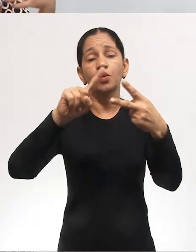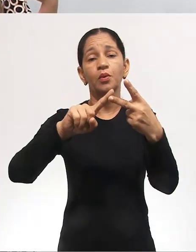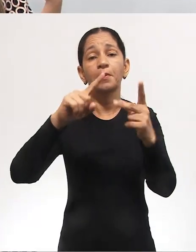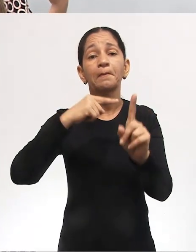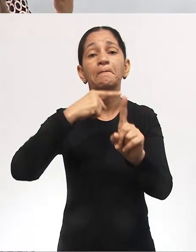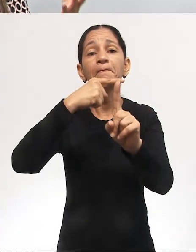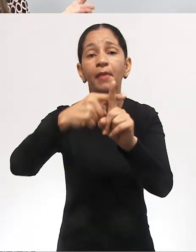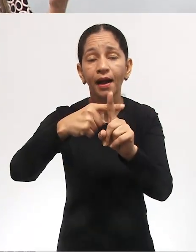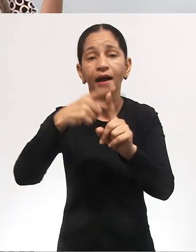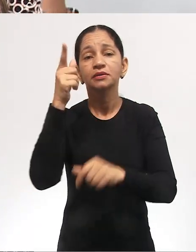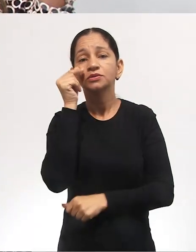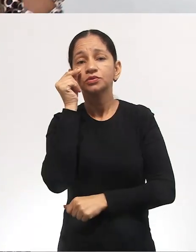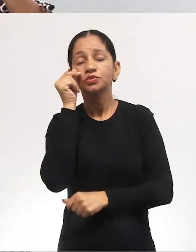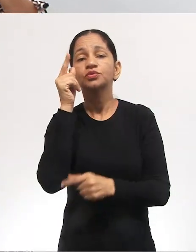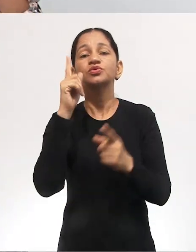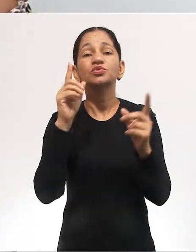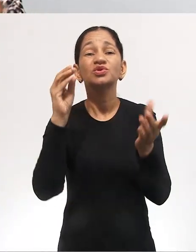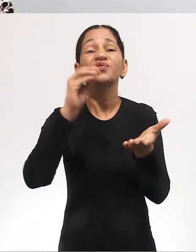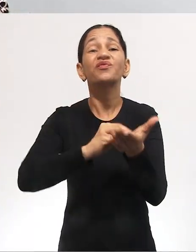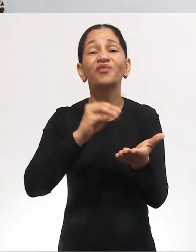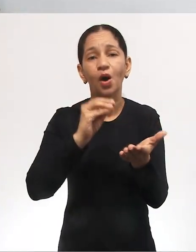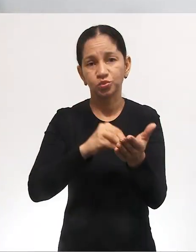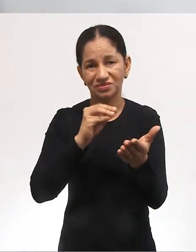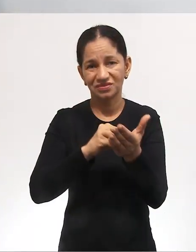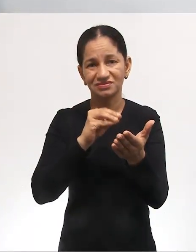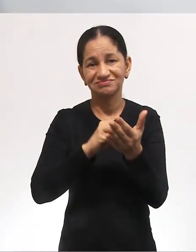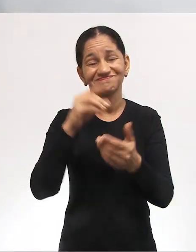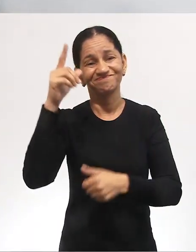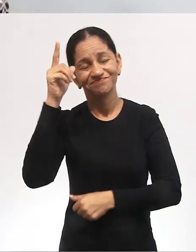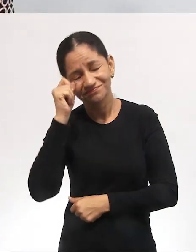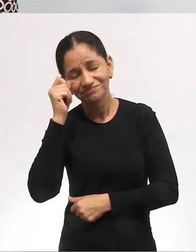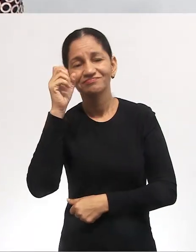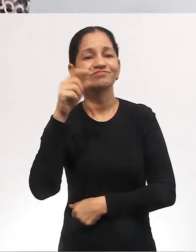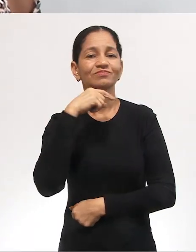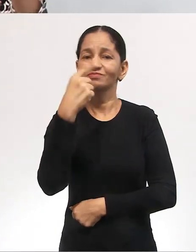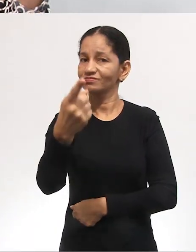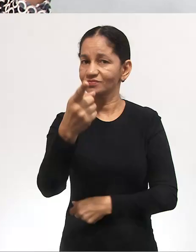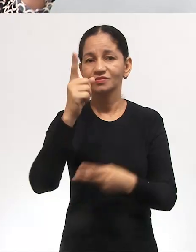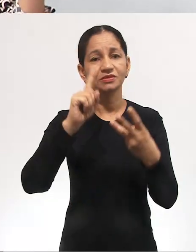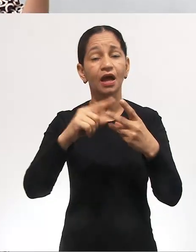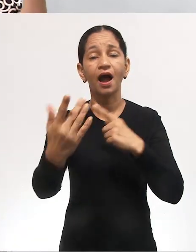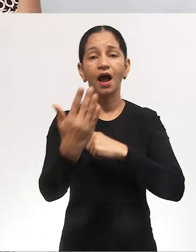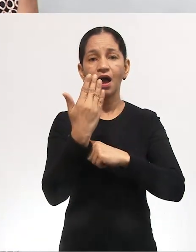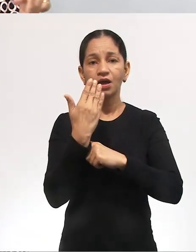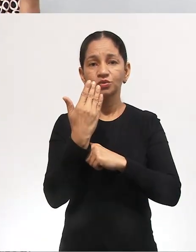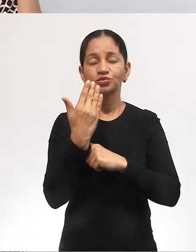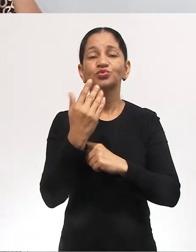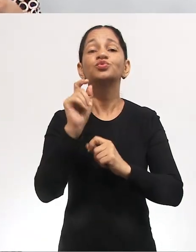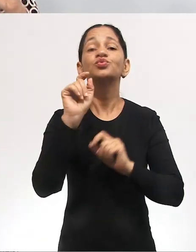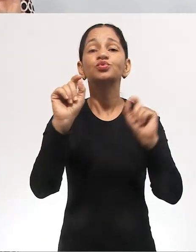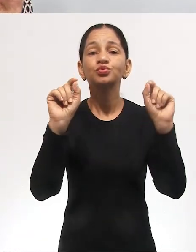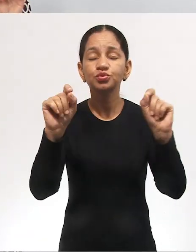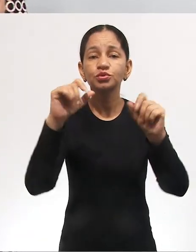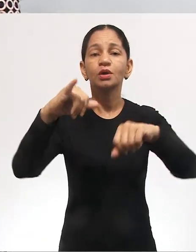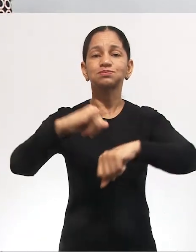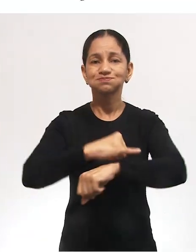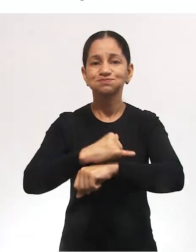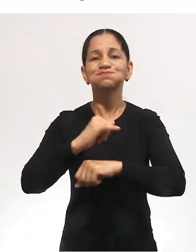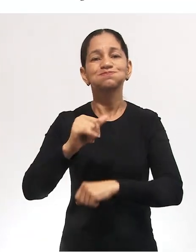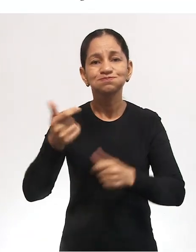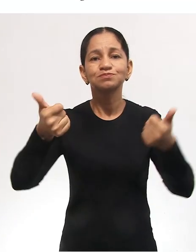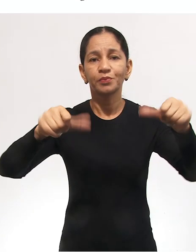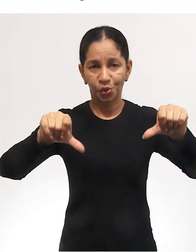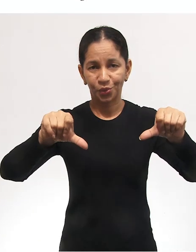do sono de qualidade, a ausência do sono de qualidade, ajuda, desencadeia a questão do excesso de peso, tá